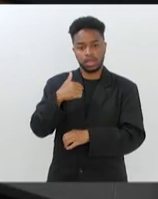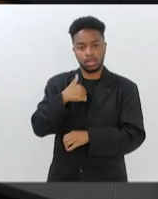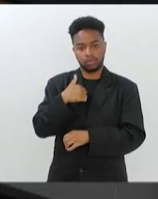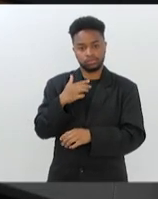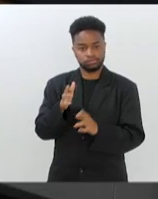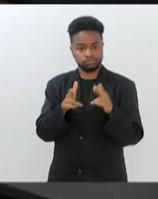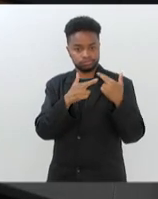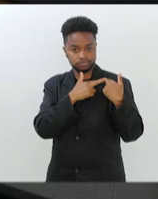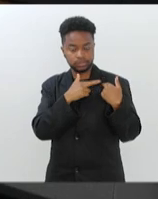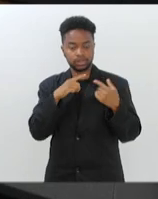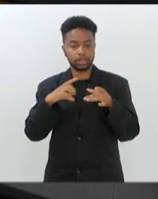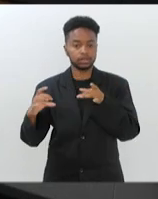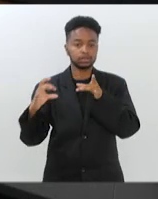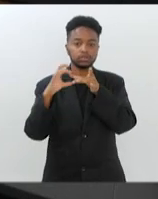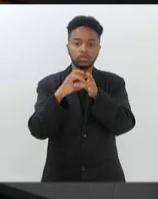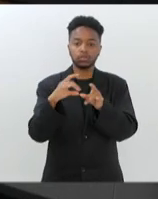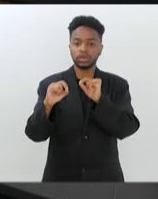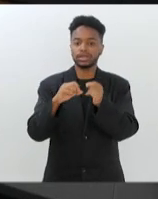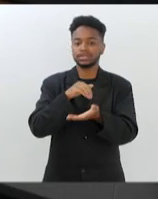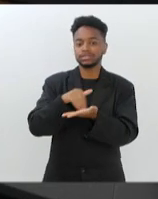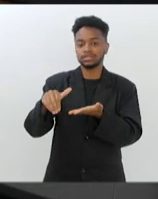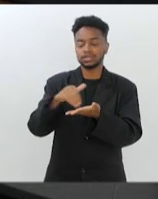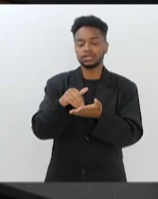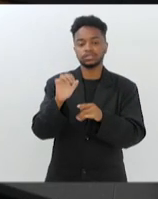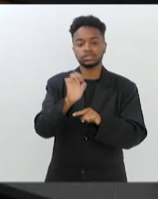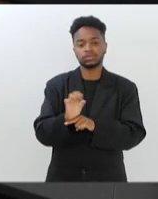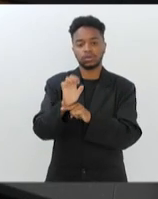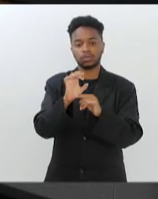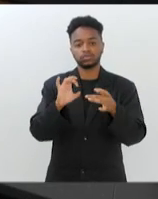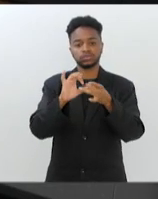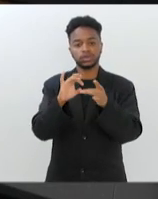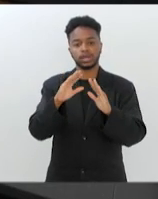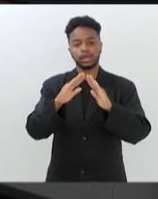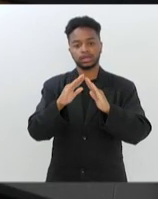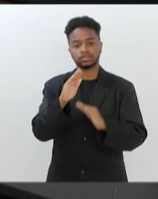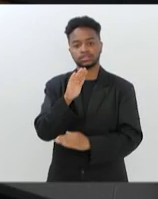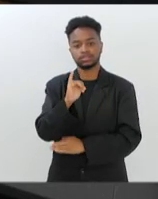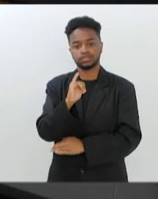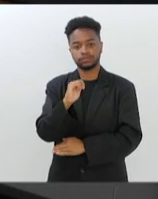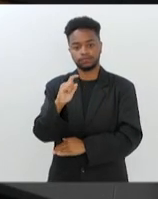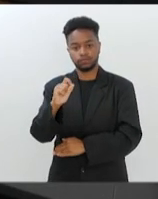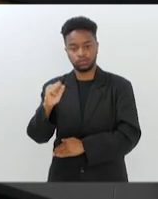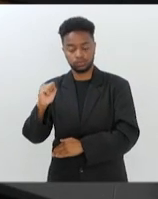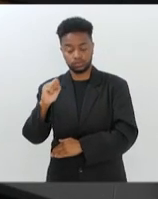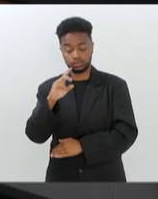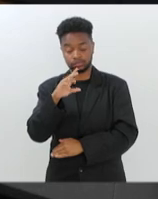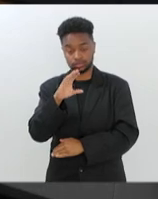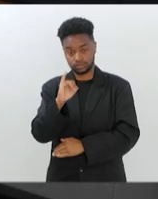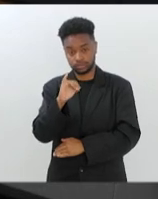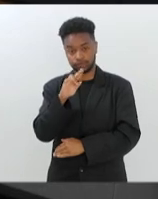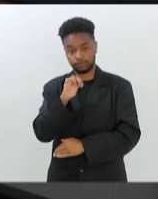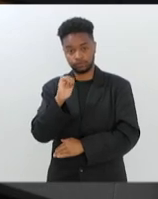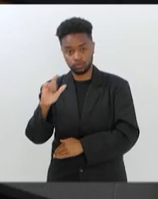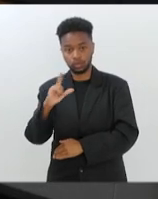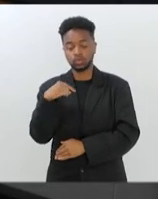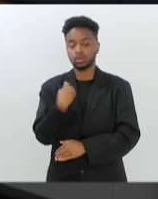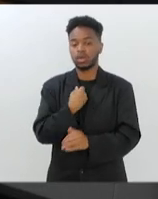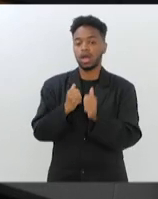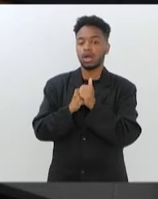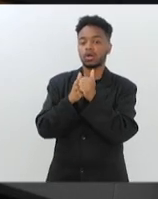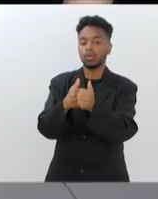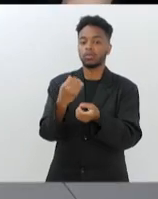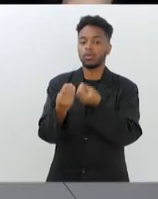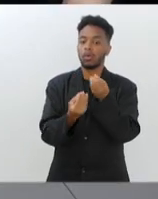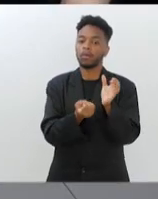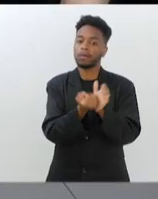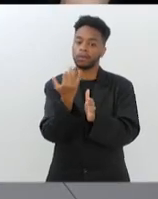veicul Direta com a Secretaria de Estado da casa civil nós acompanhamos Tecnicamente a produção da campanha